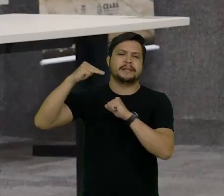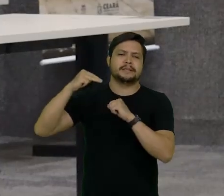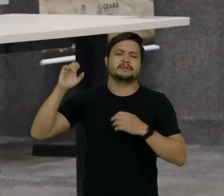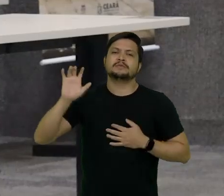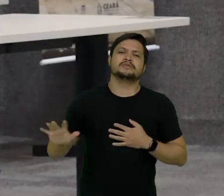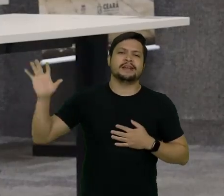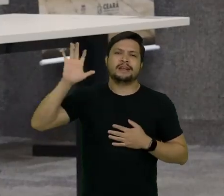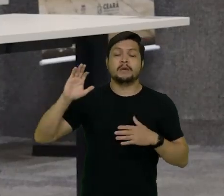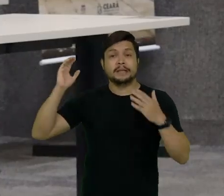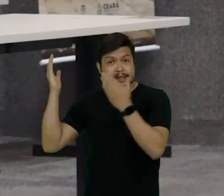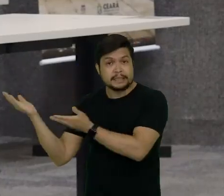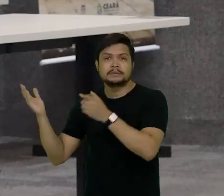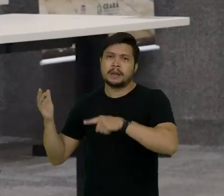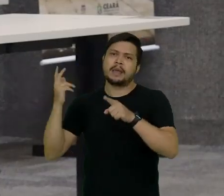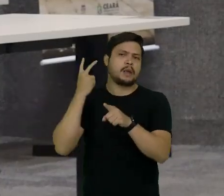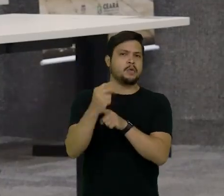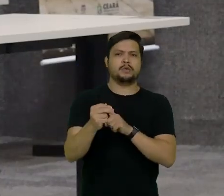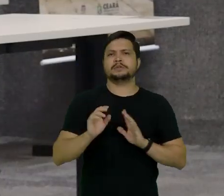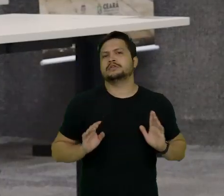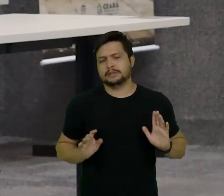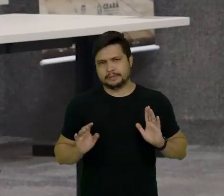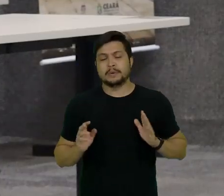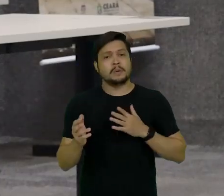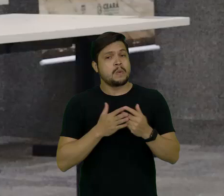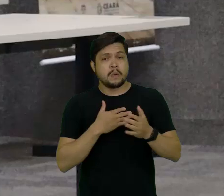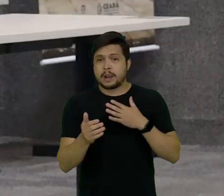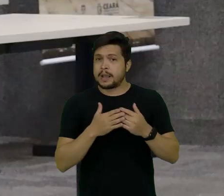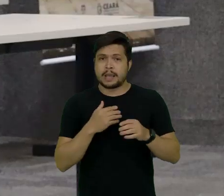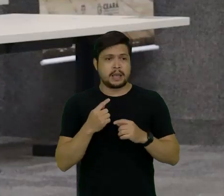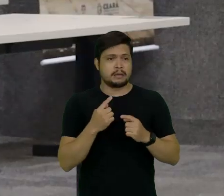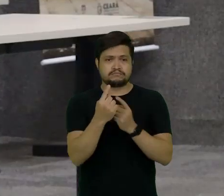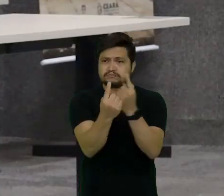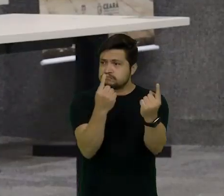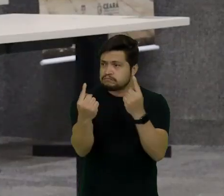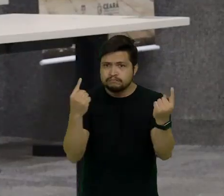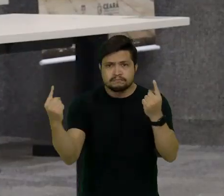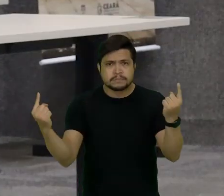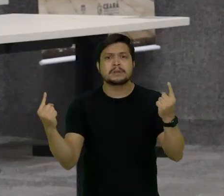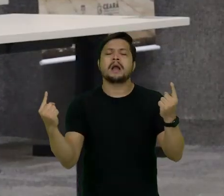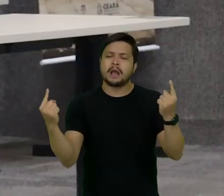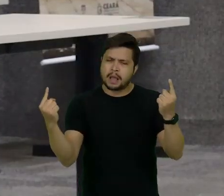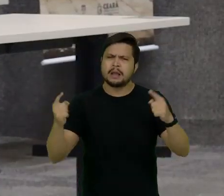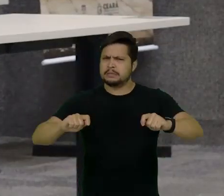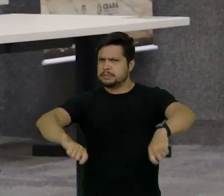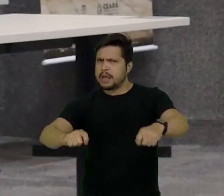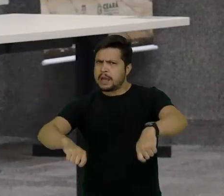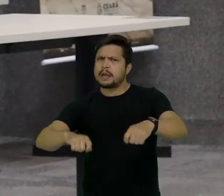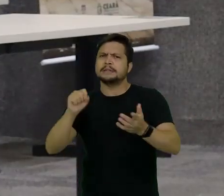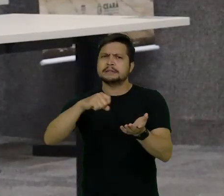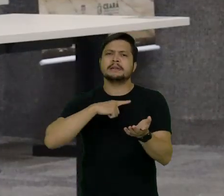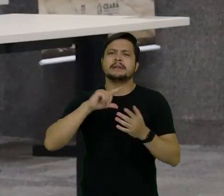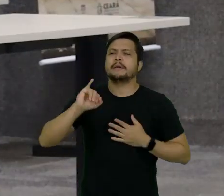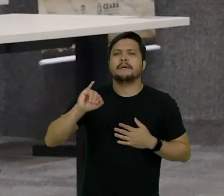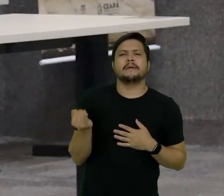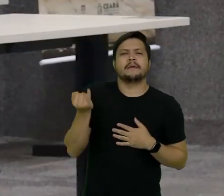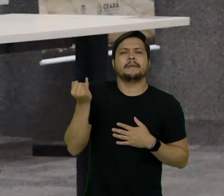UFV. Rapaz, isso aqui é para dar muito orgulho para a gente, isso é conquista. É conquista, qualquer um de nós hoje tem